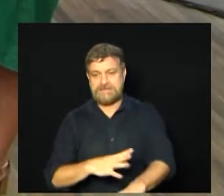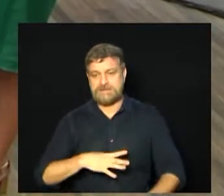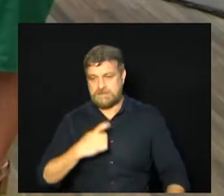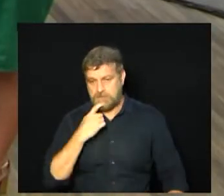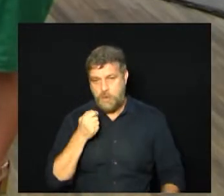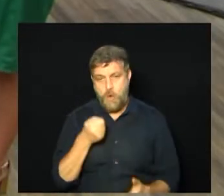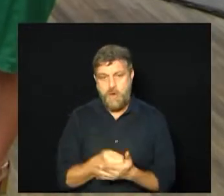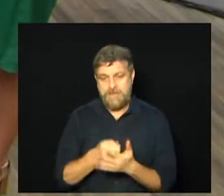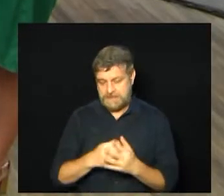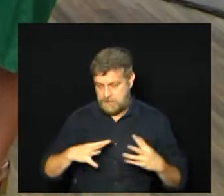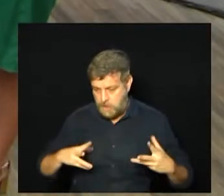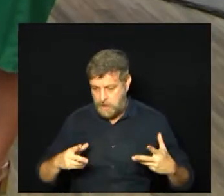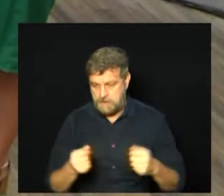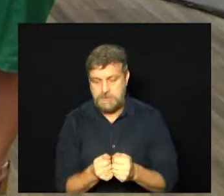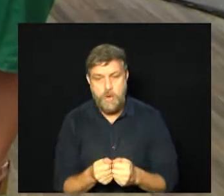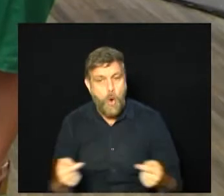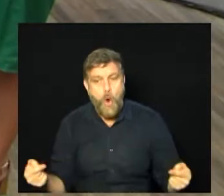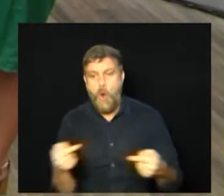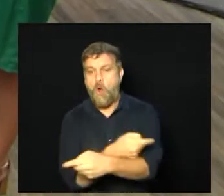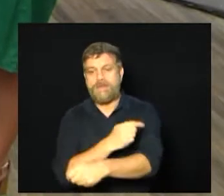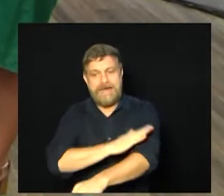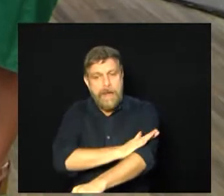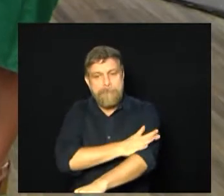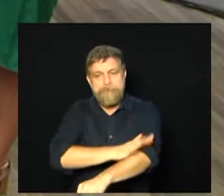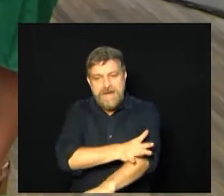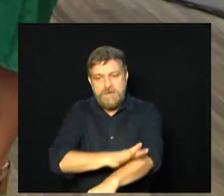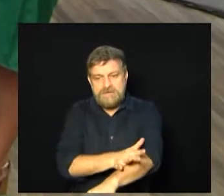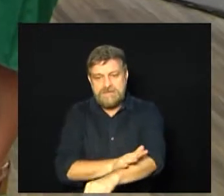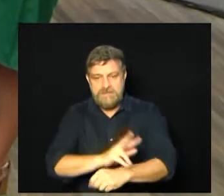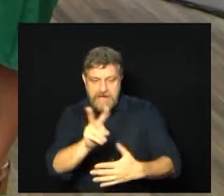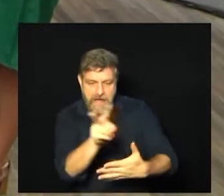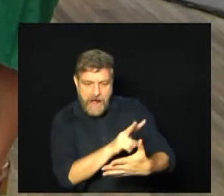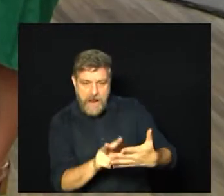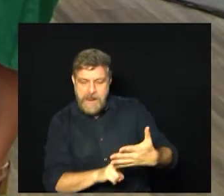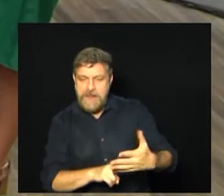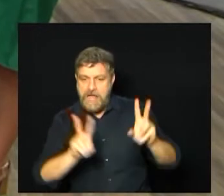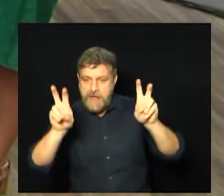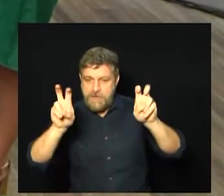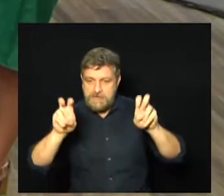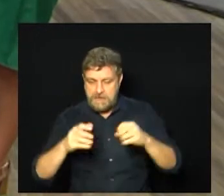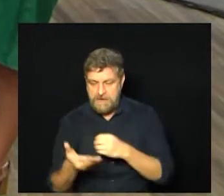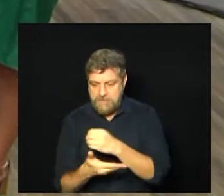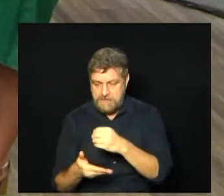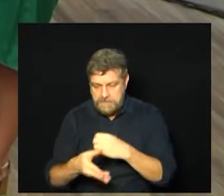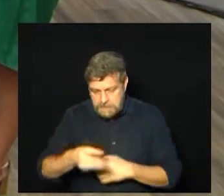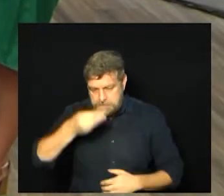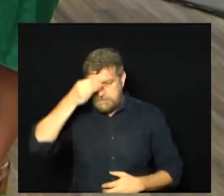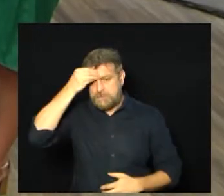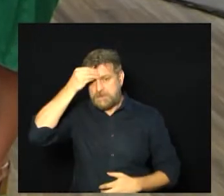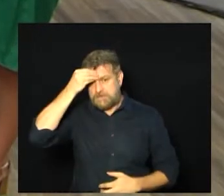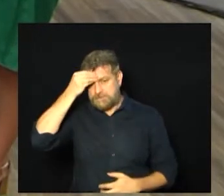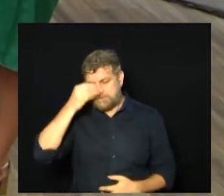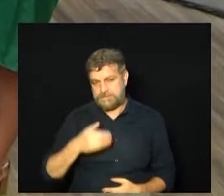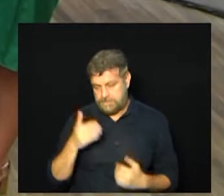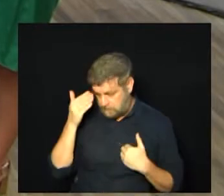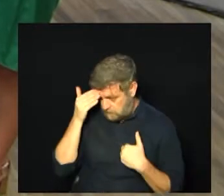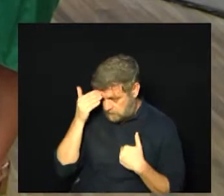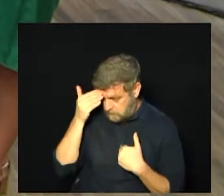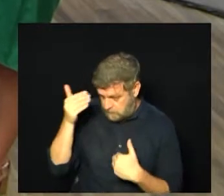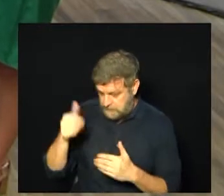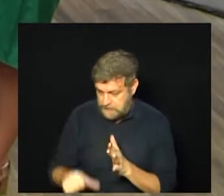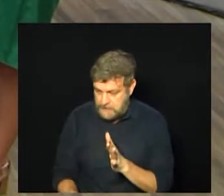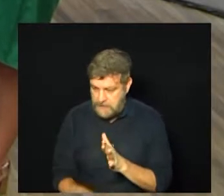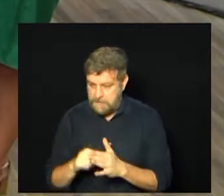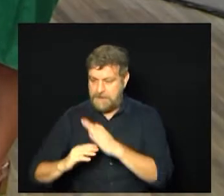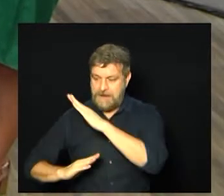obrigação todos nós sermos antirracistas e ler mais sobre o assunto é fundamental. Mina Abreu, muito obrigado, primeiro pelas